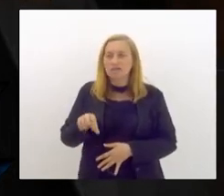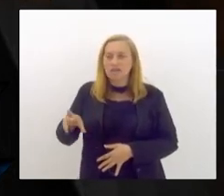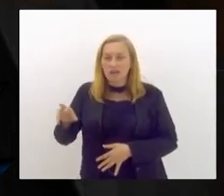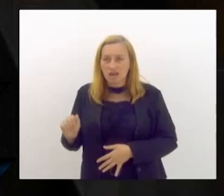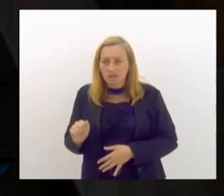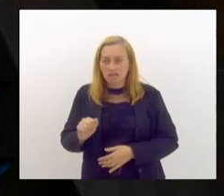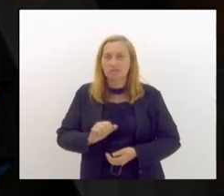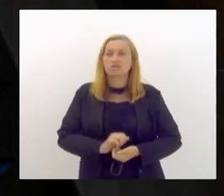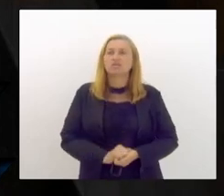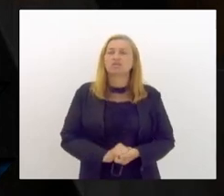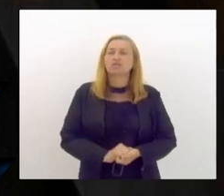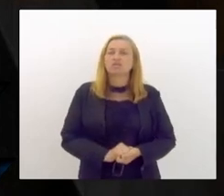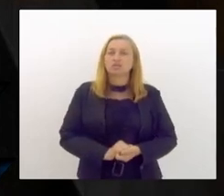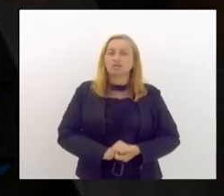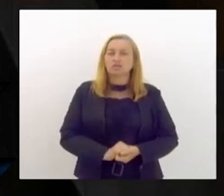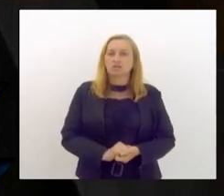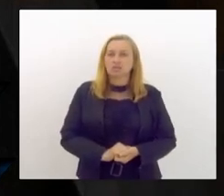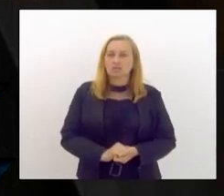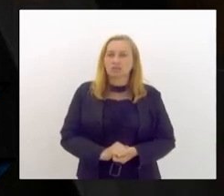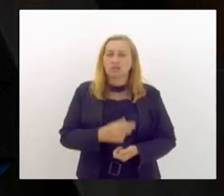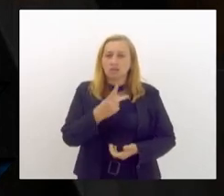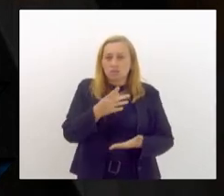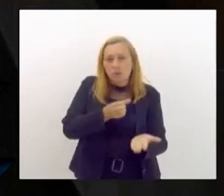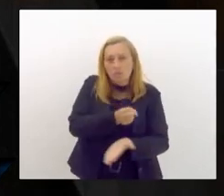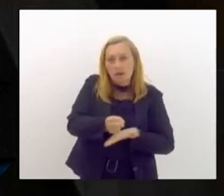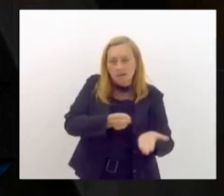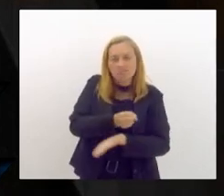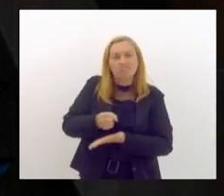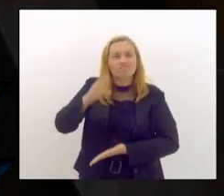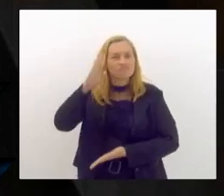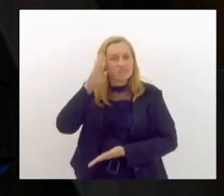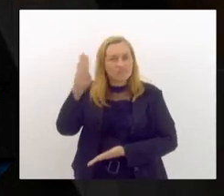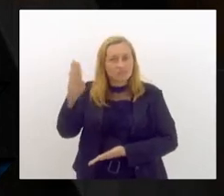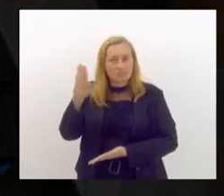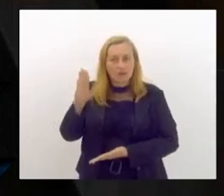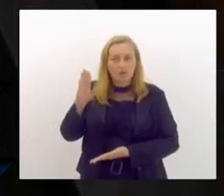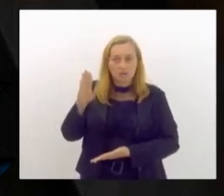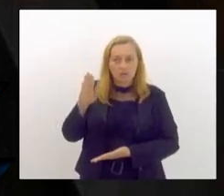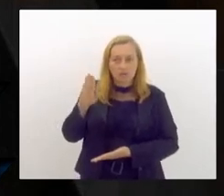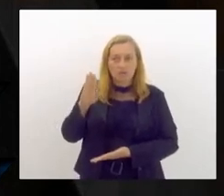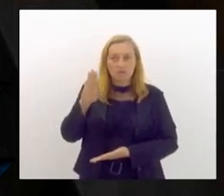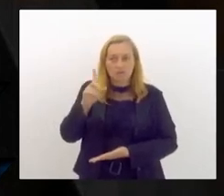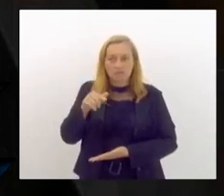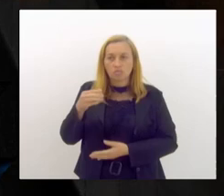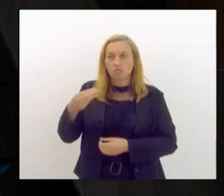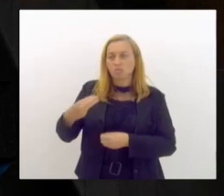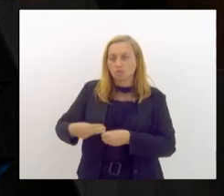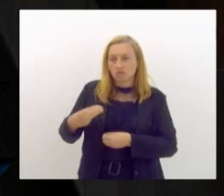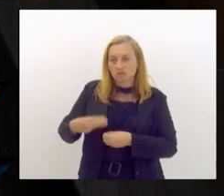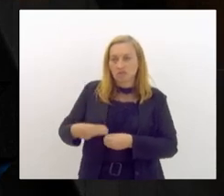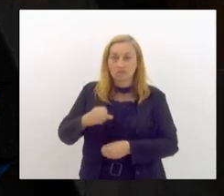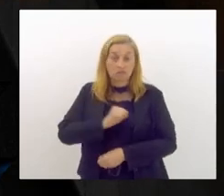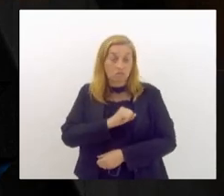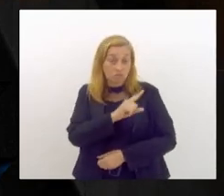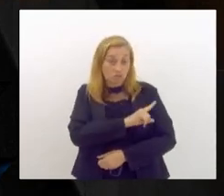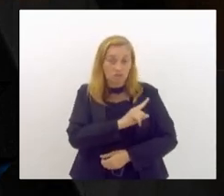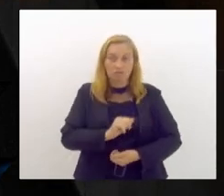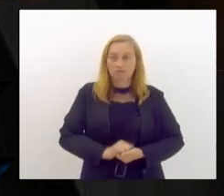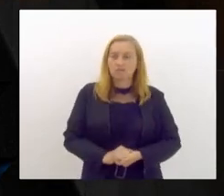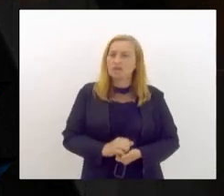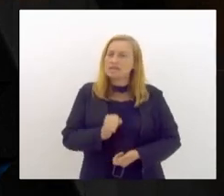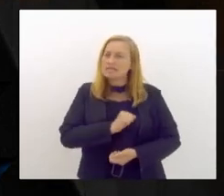Mar, a sua base principal é o município de São Gonçalo.